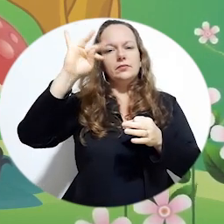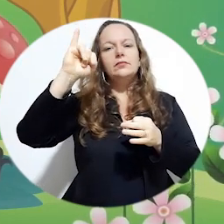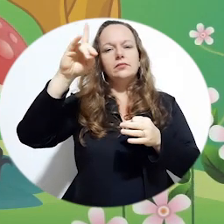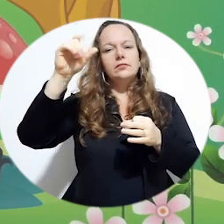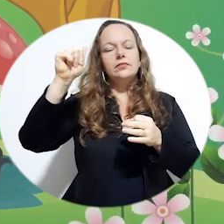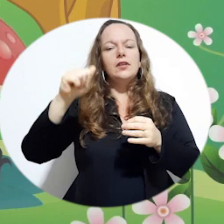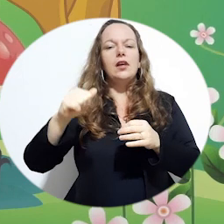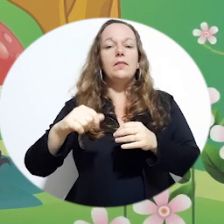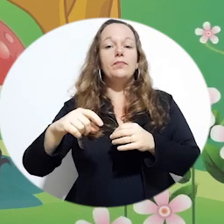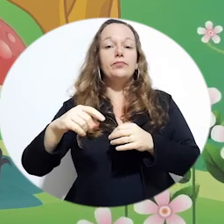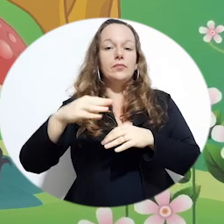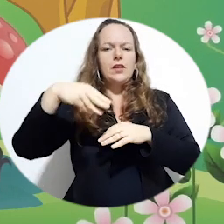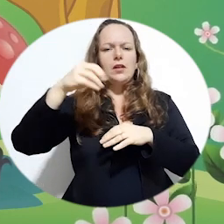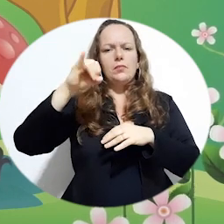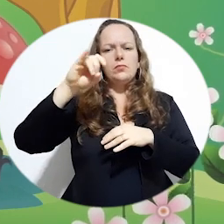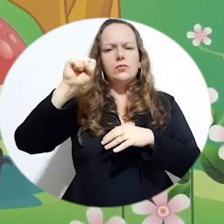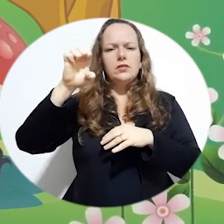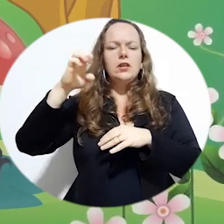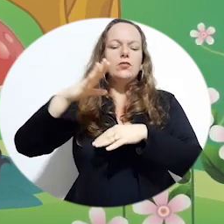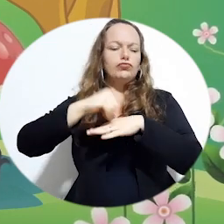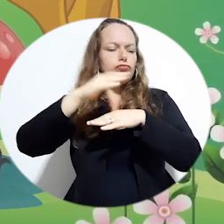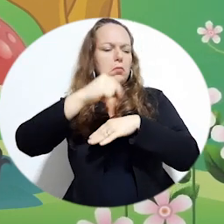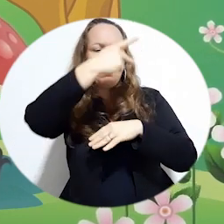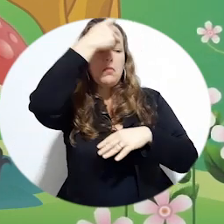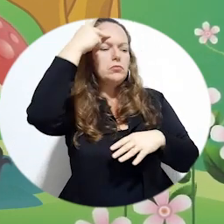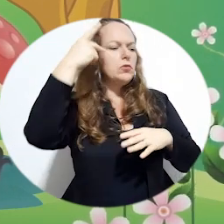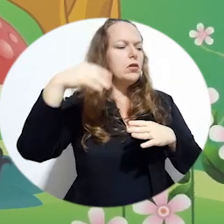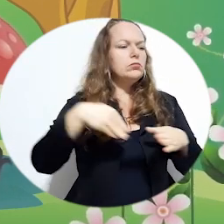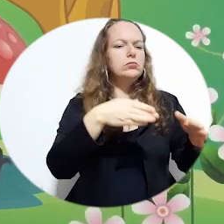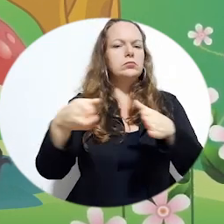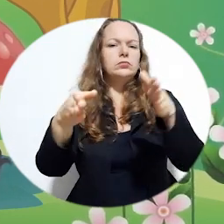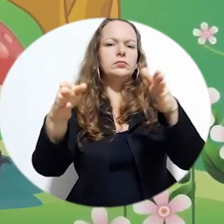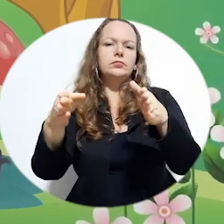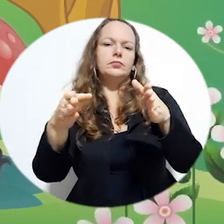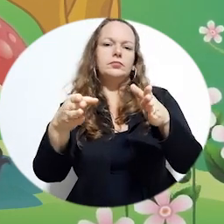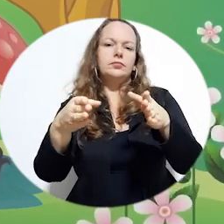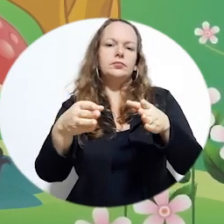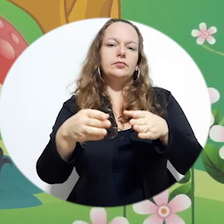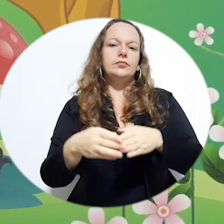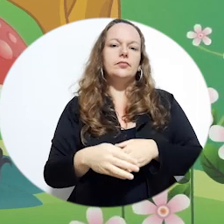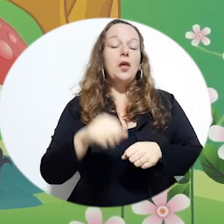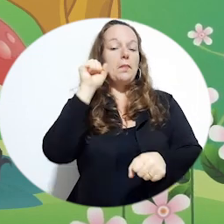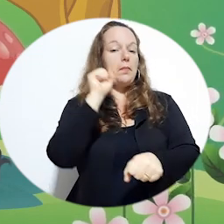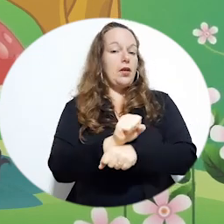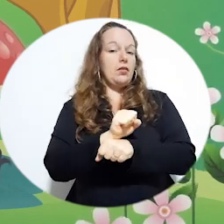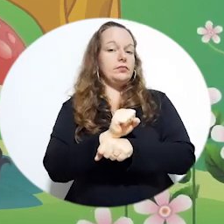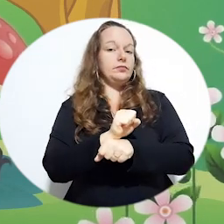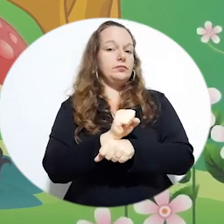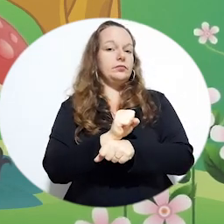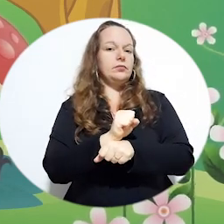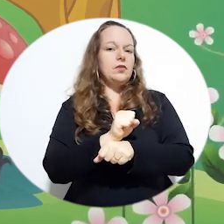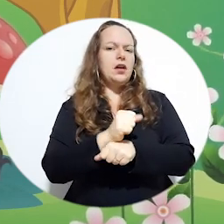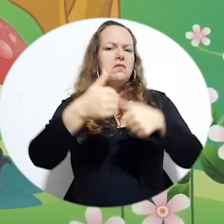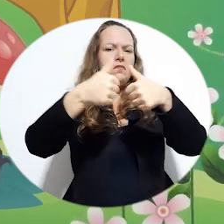do Egito, enquanto eles estavam marchando, caminhando para a Terra Prometida, eles pararam para acampar